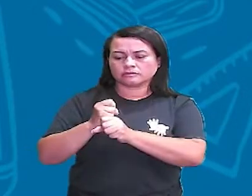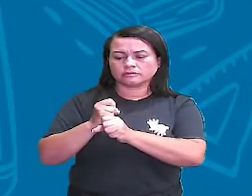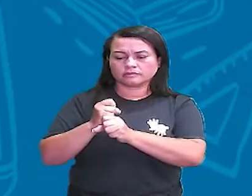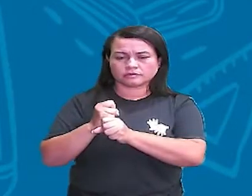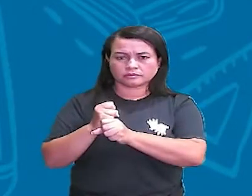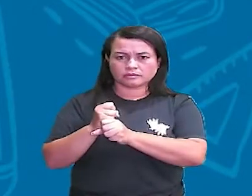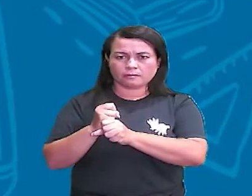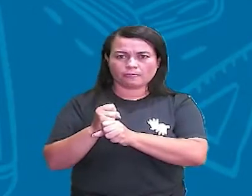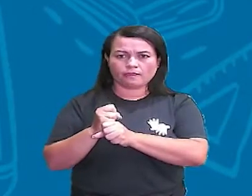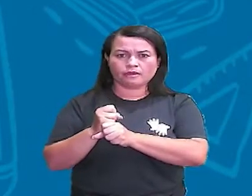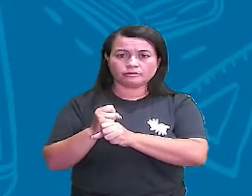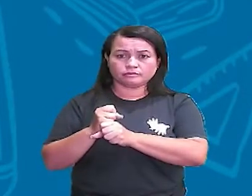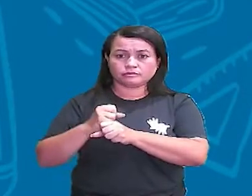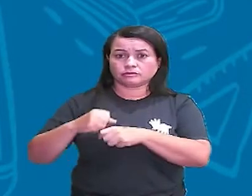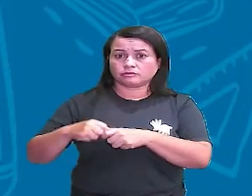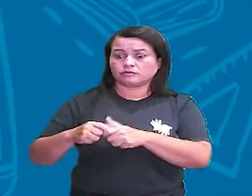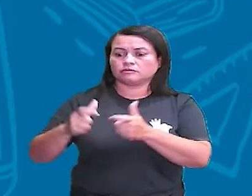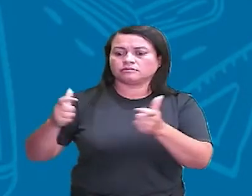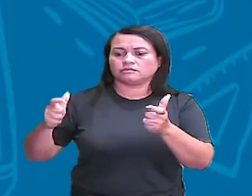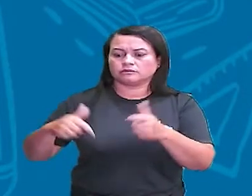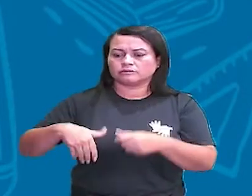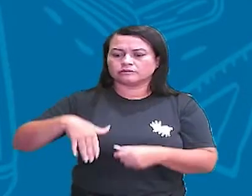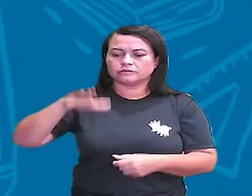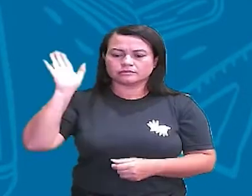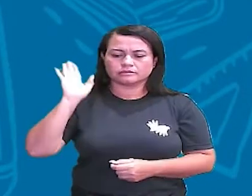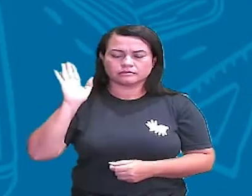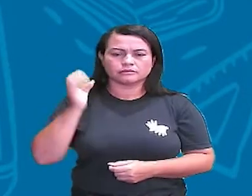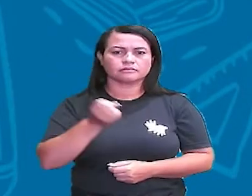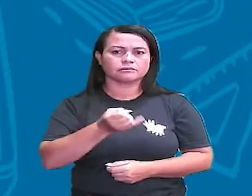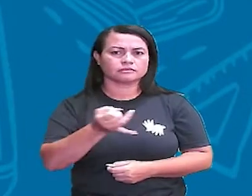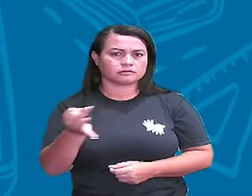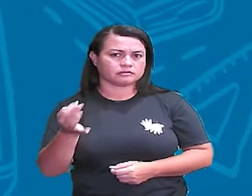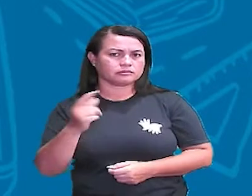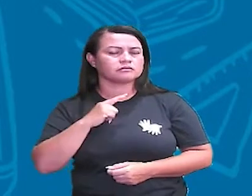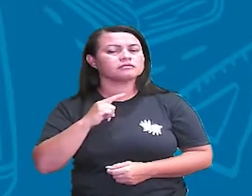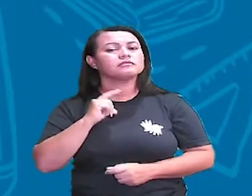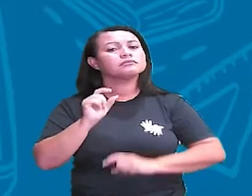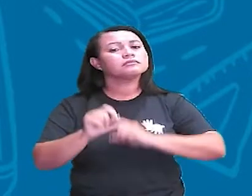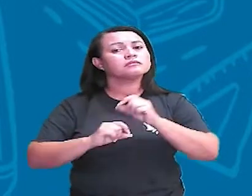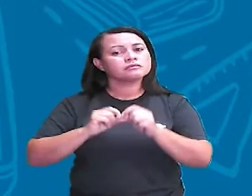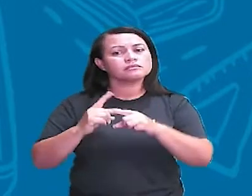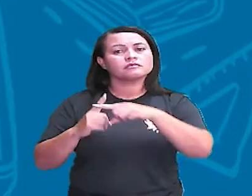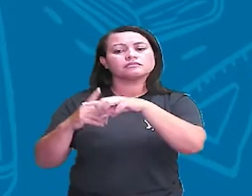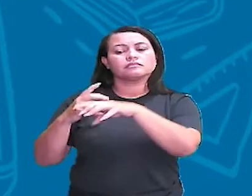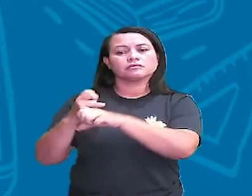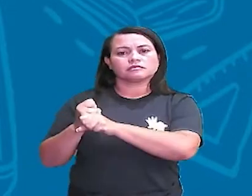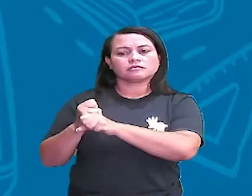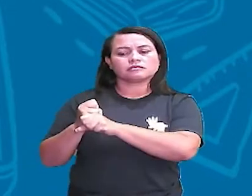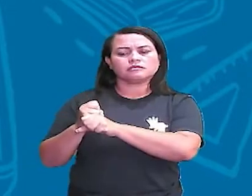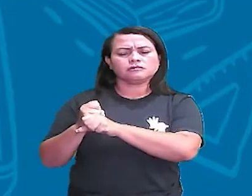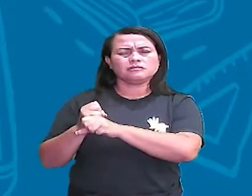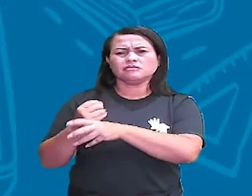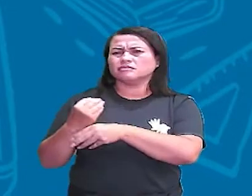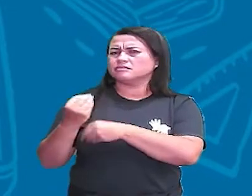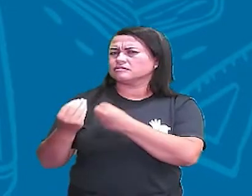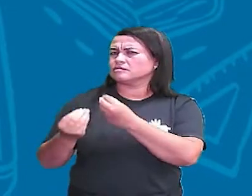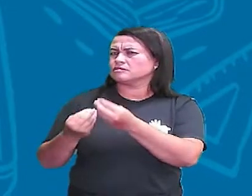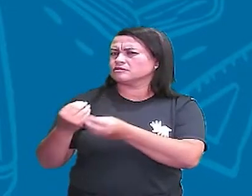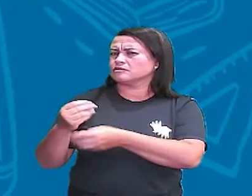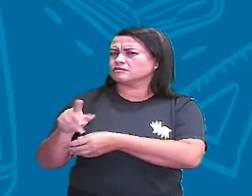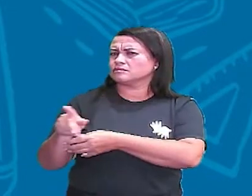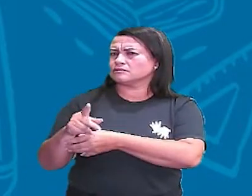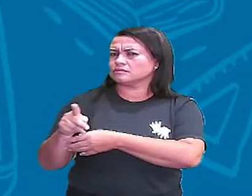acrescentar, que vai aumentar a minha quantidade, eu tenho uma adição. Como assim,